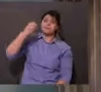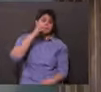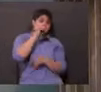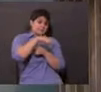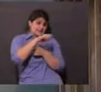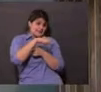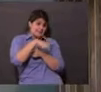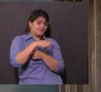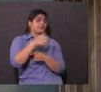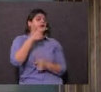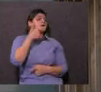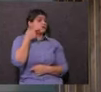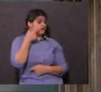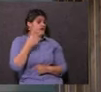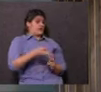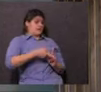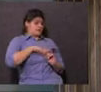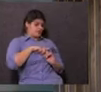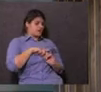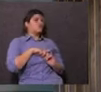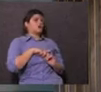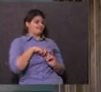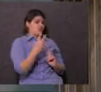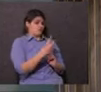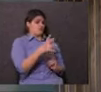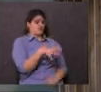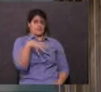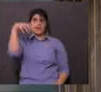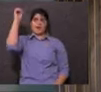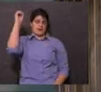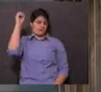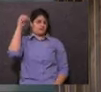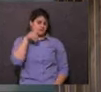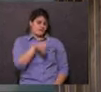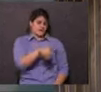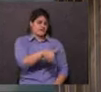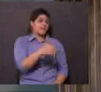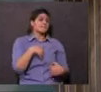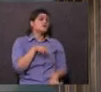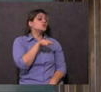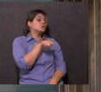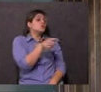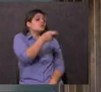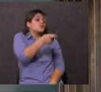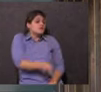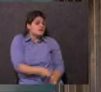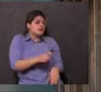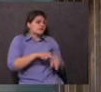a Jacinta e ao Francisco levo-os em breve. Mas tu ficas cá mais algum